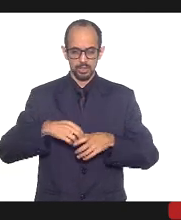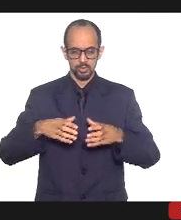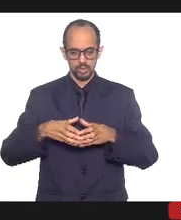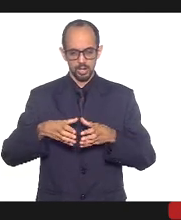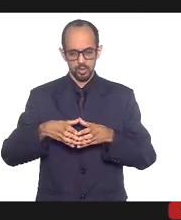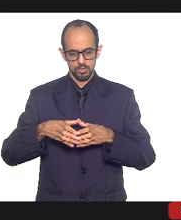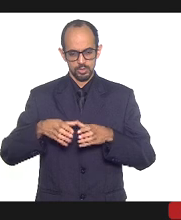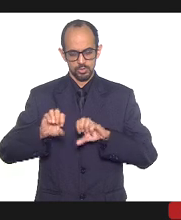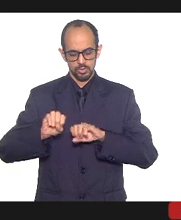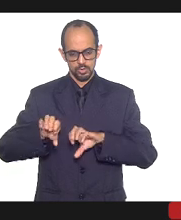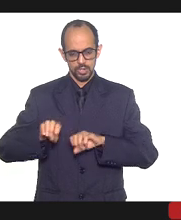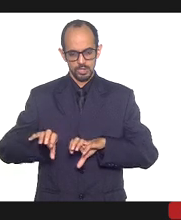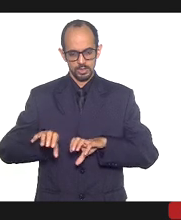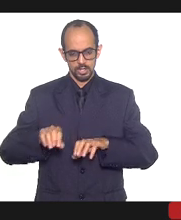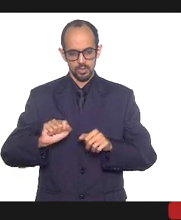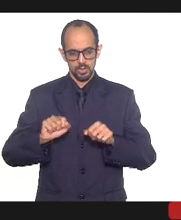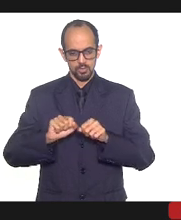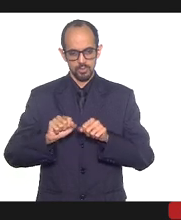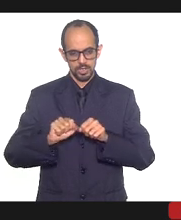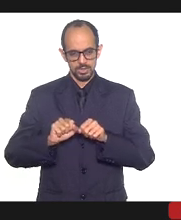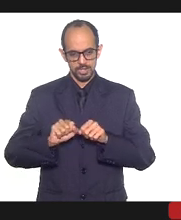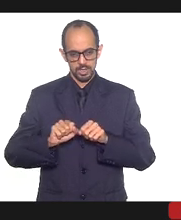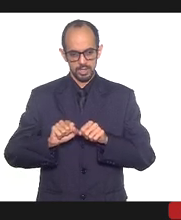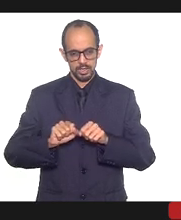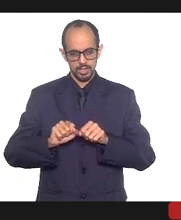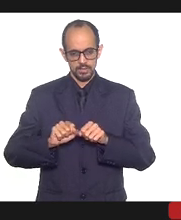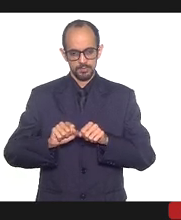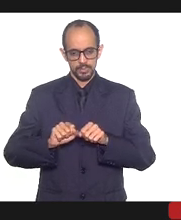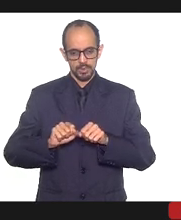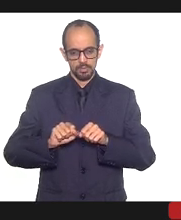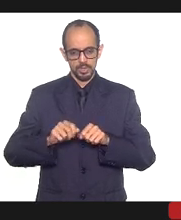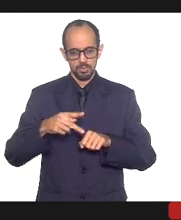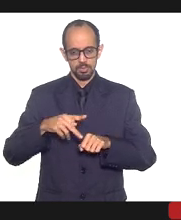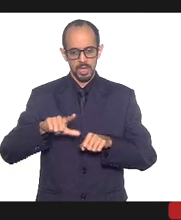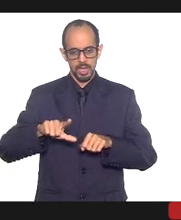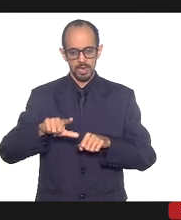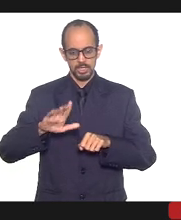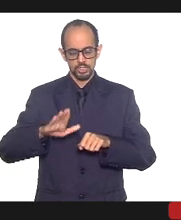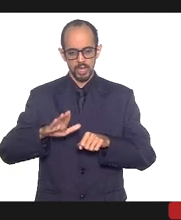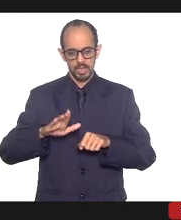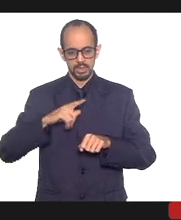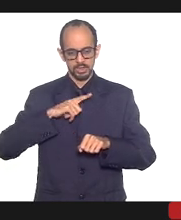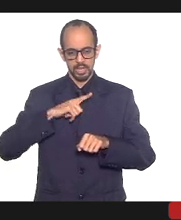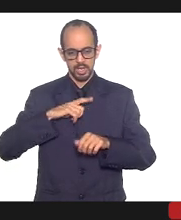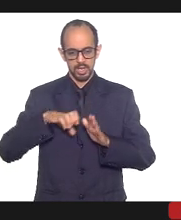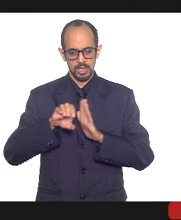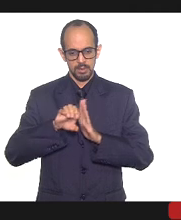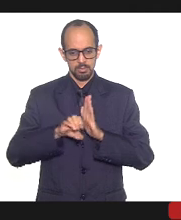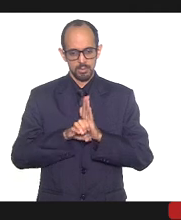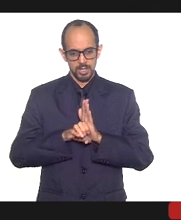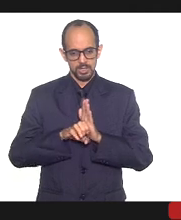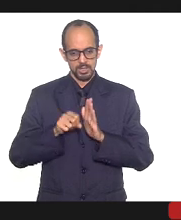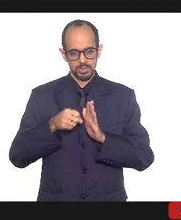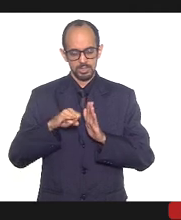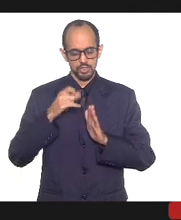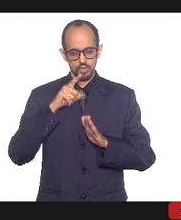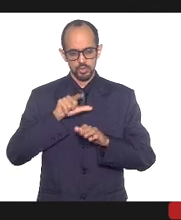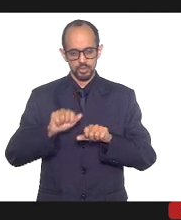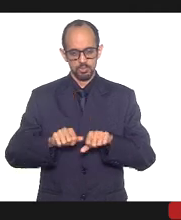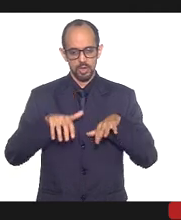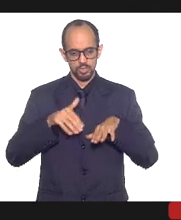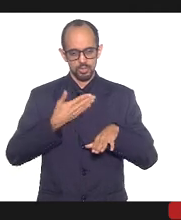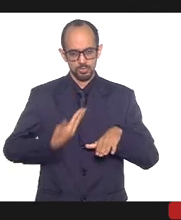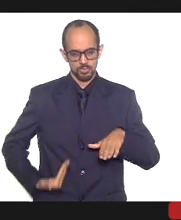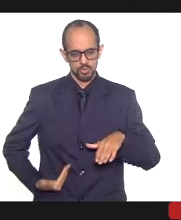fazer uma audiência pública para que a gente possa debater. O projeto já recebeu emendas, a gente fazer uma audiência pública bem ampla, com a presença